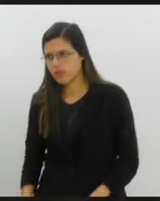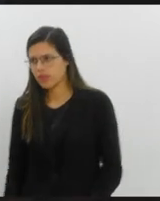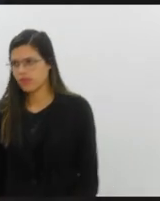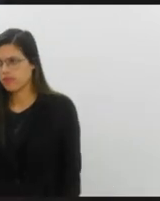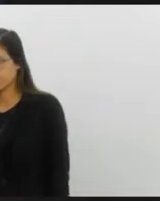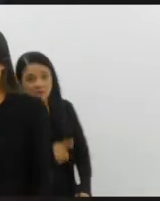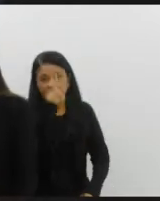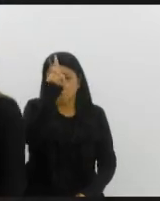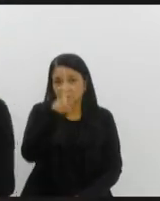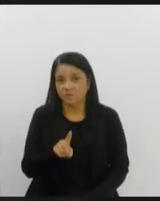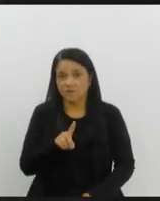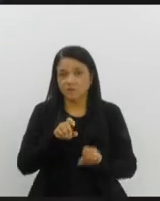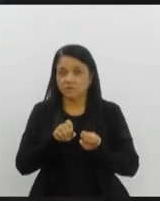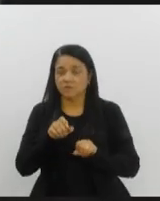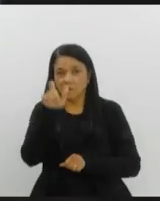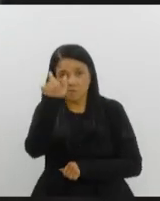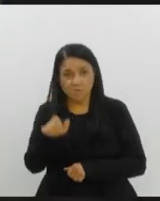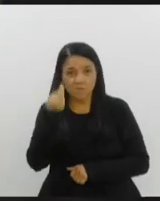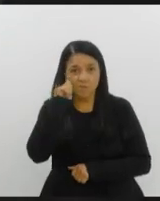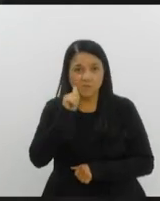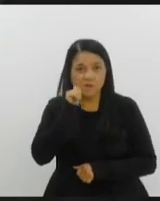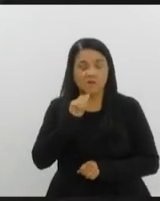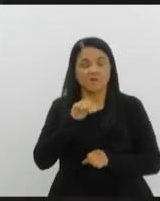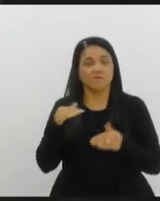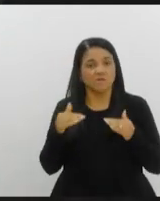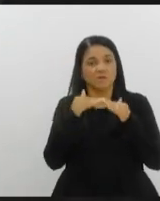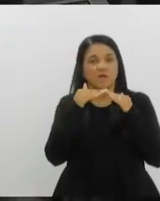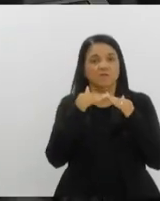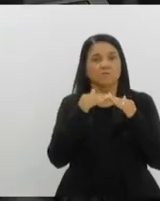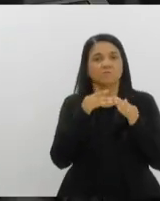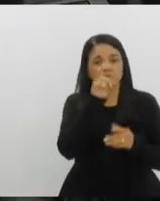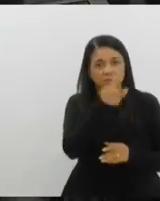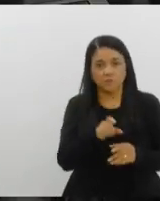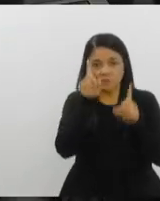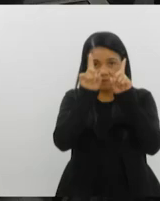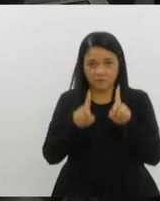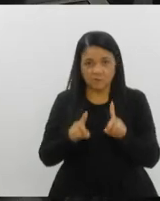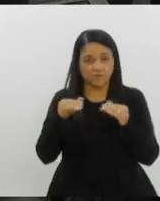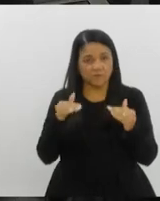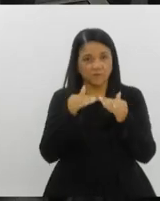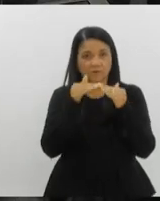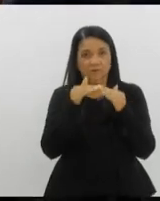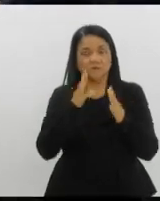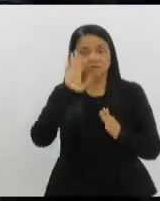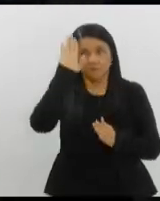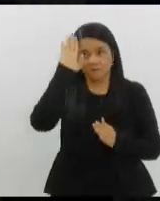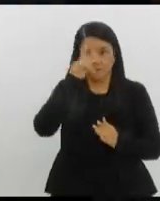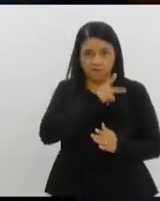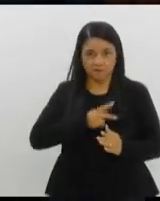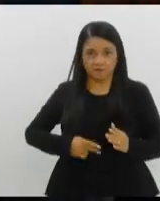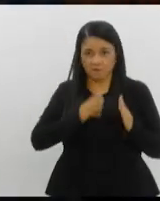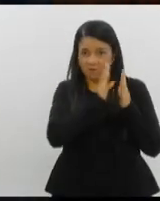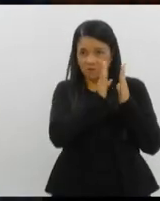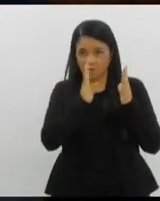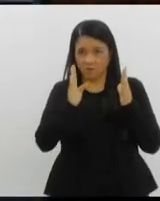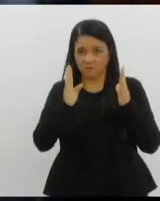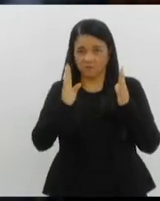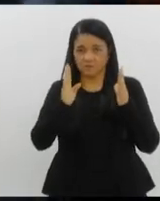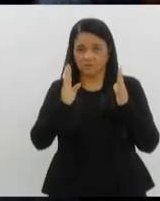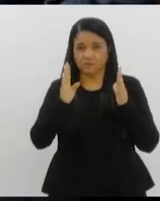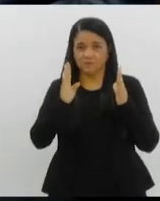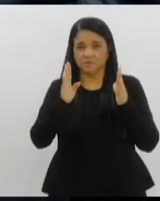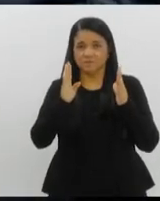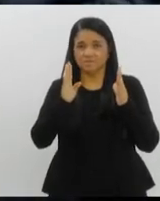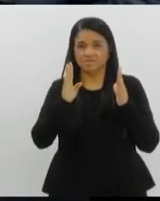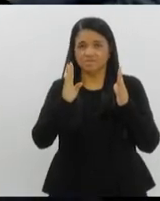Mulher favorável, Pessoa com Deficiência favorável. A questão de ordem, eu queria chamar o feito à ordem.